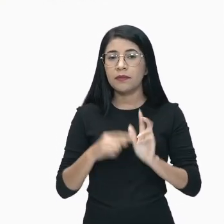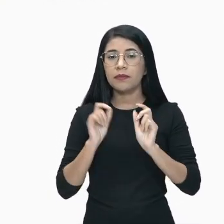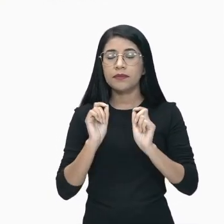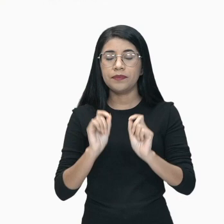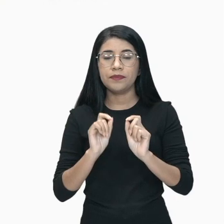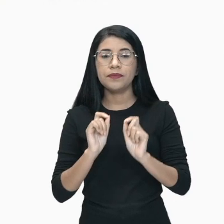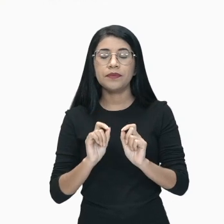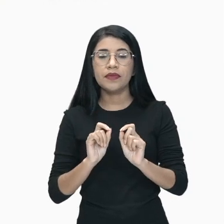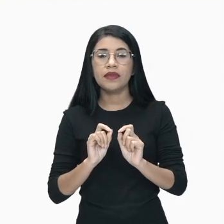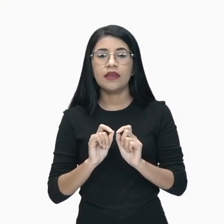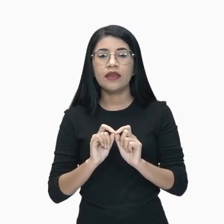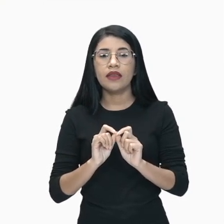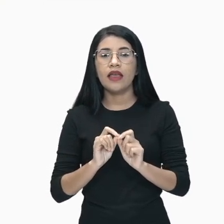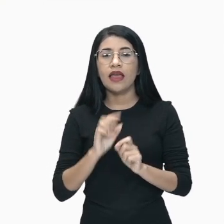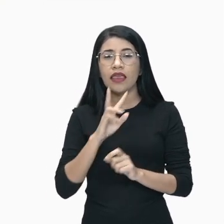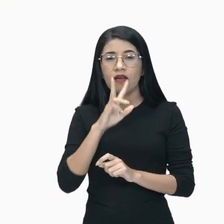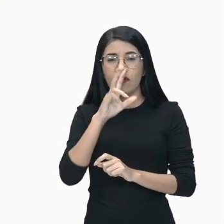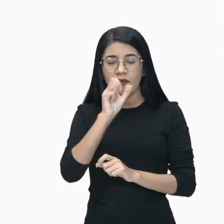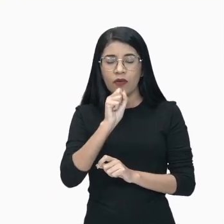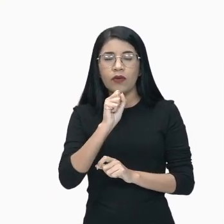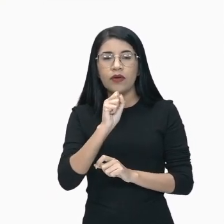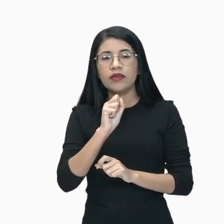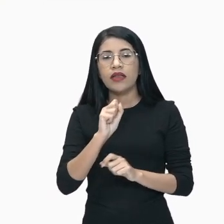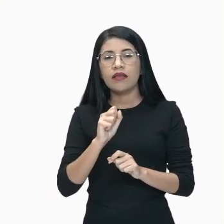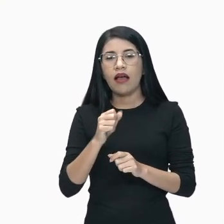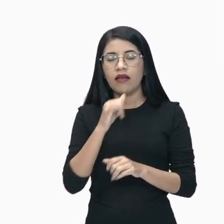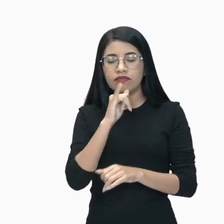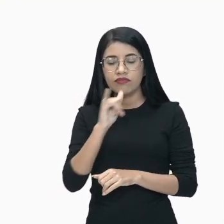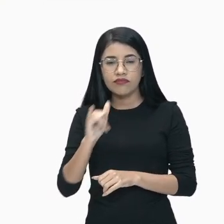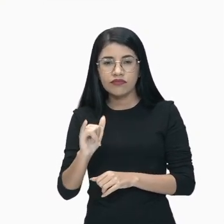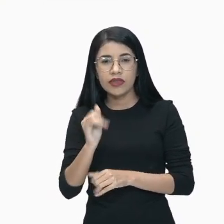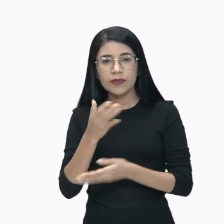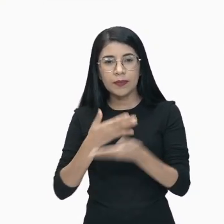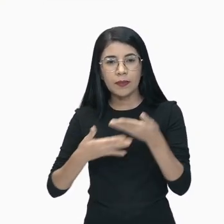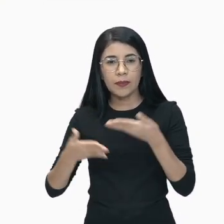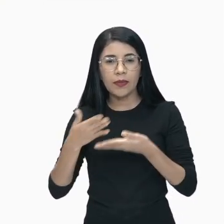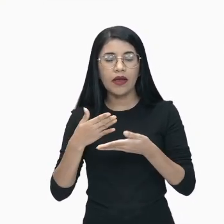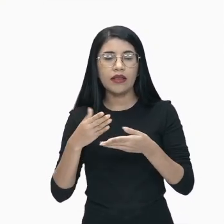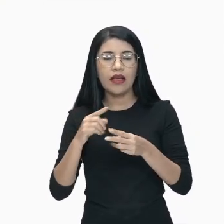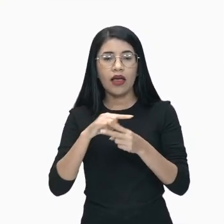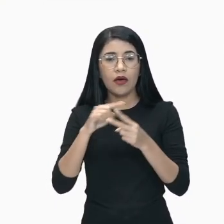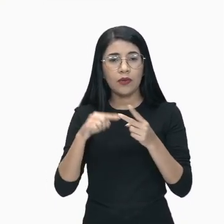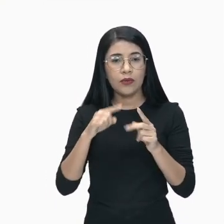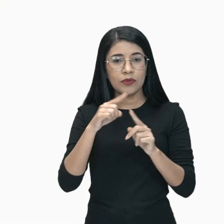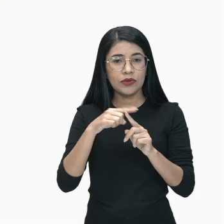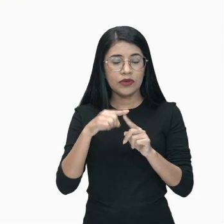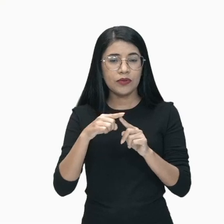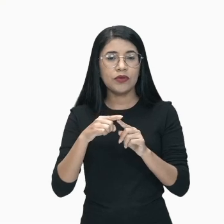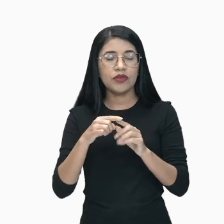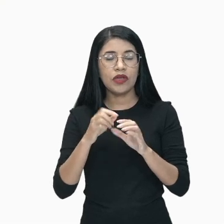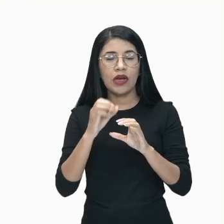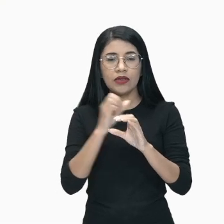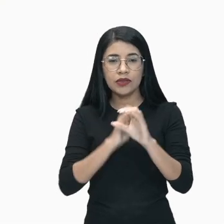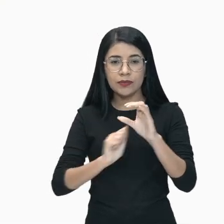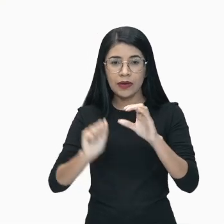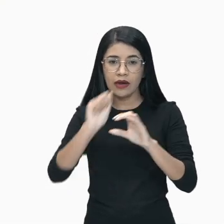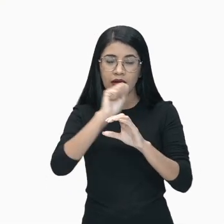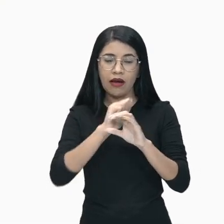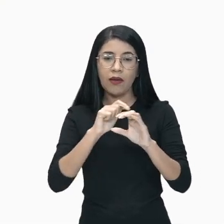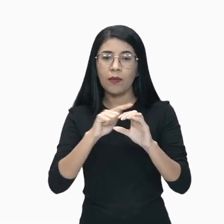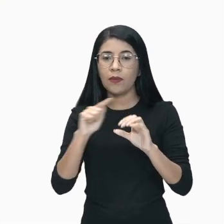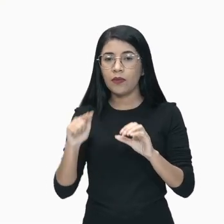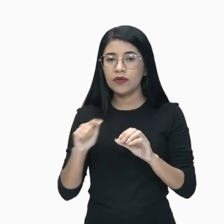que a intensidade da força elétrica de interação entre cargas